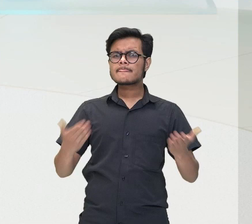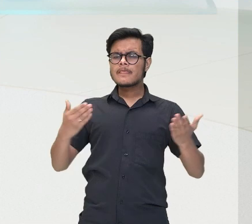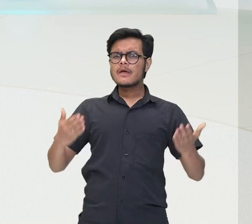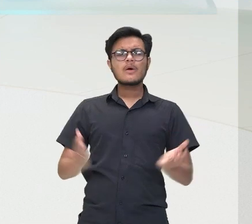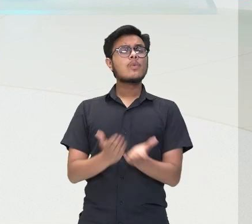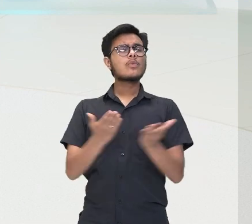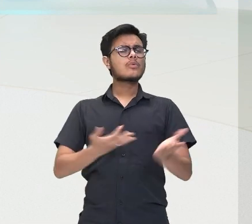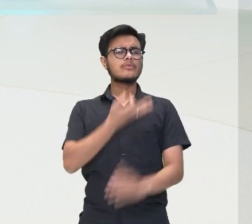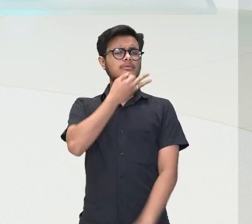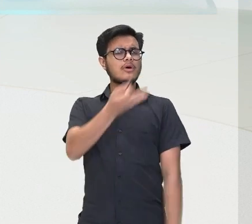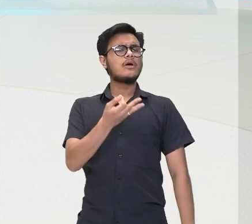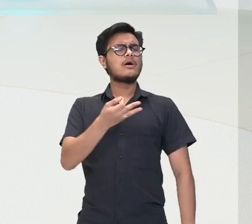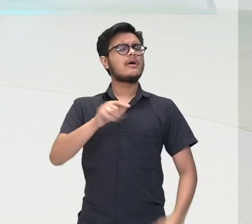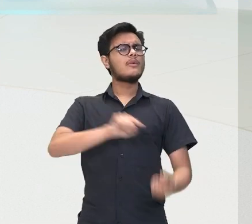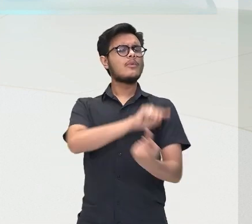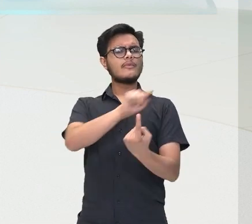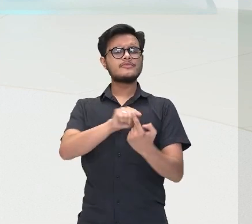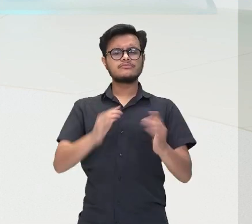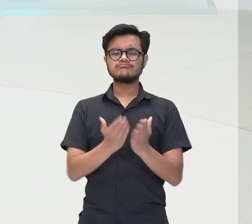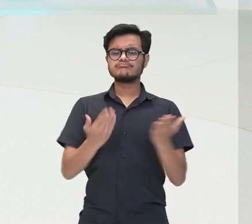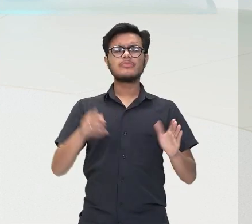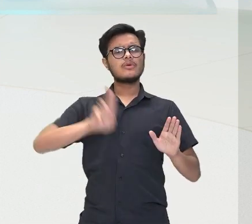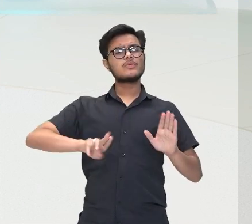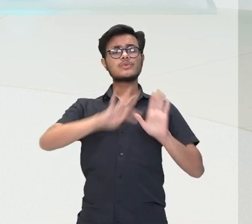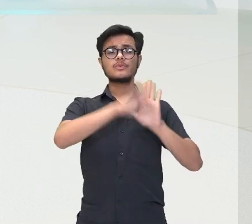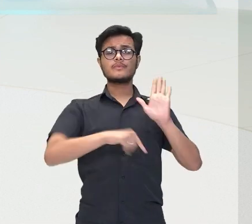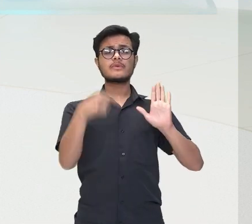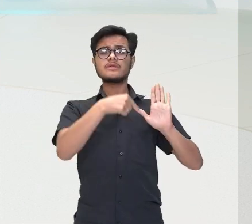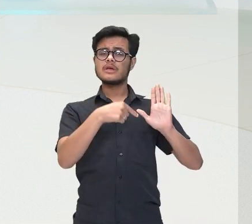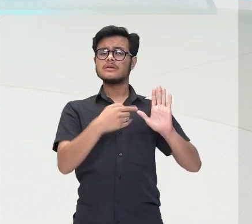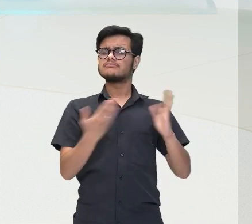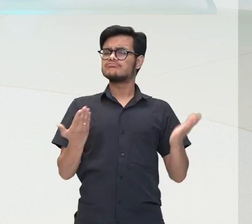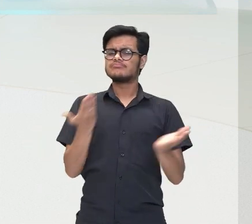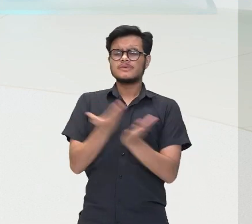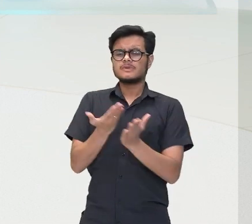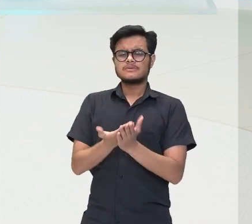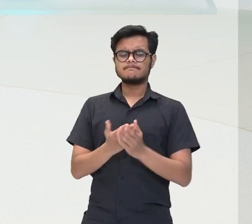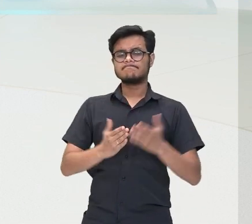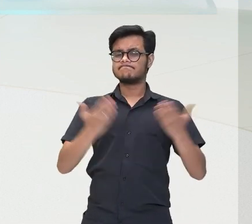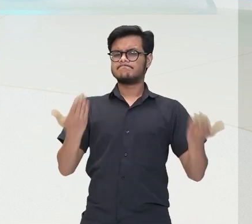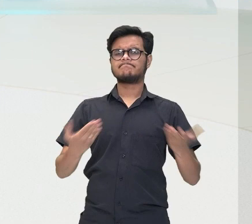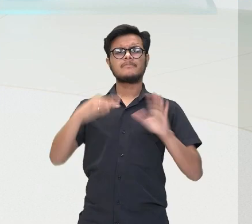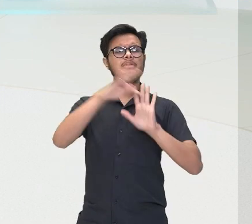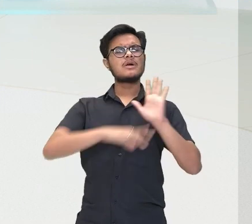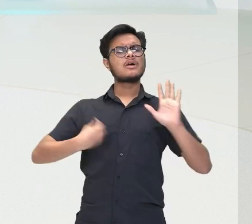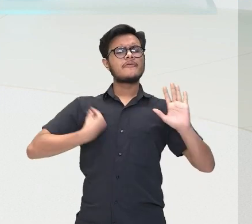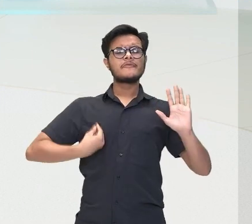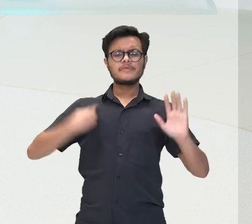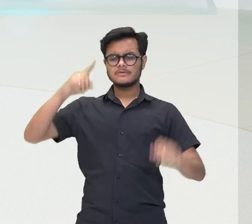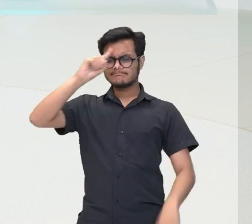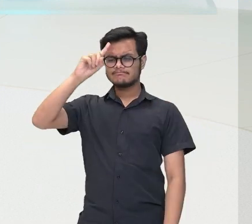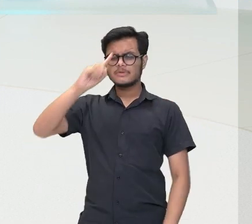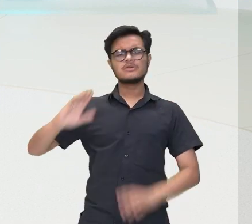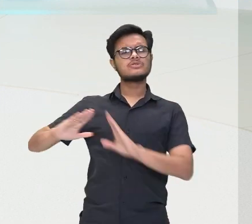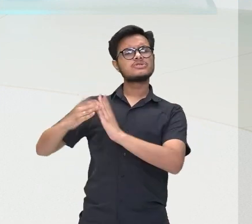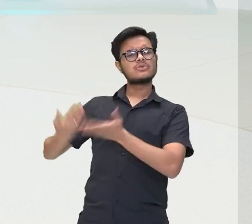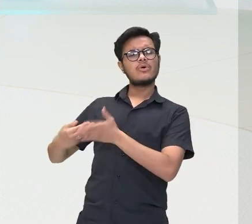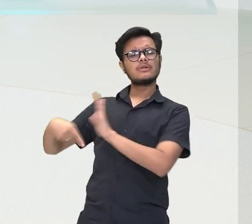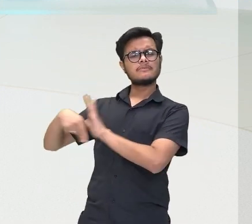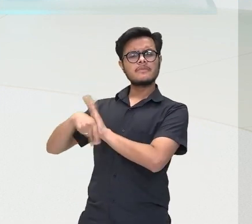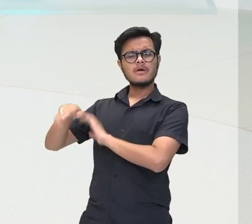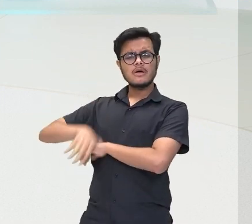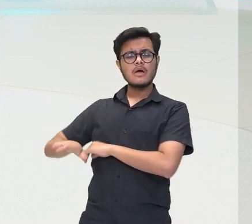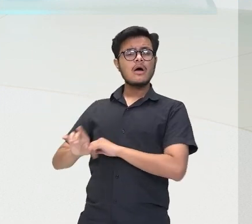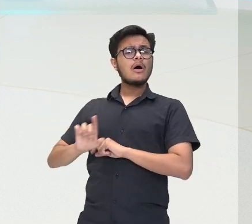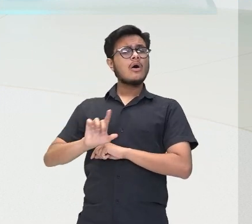função desses textos, né? Quando que eu posso utilizar esses textos, professor? Aí no meu cotidiano, na escola, né? Ou